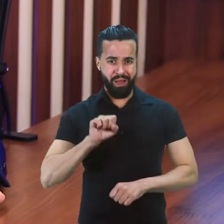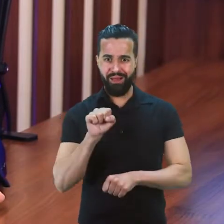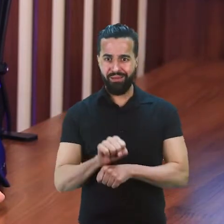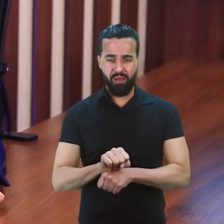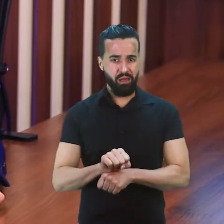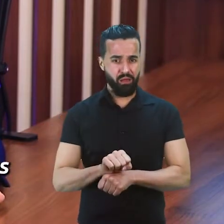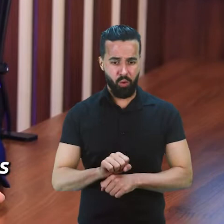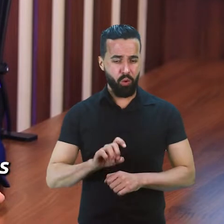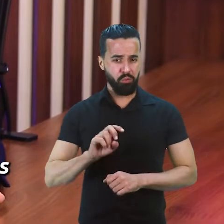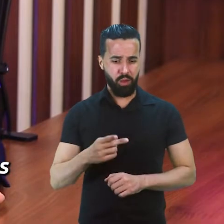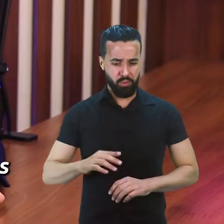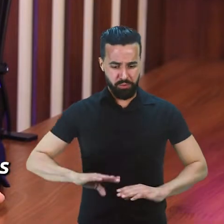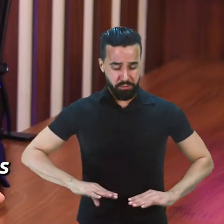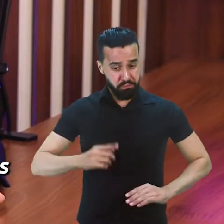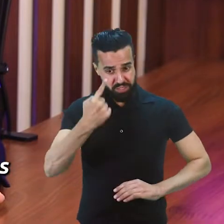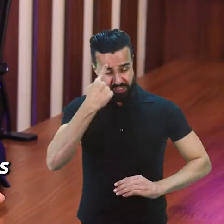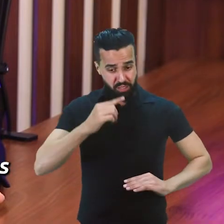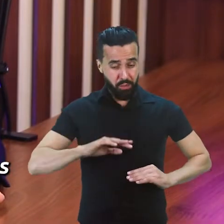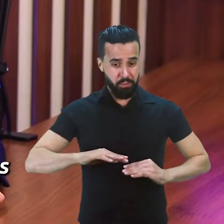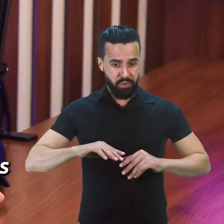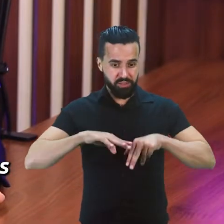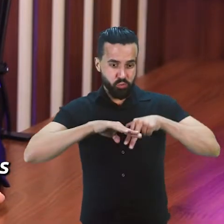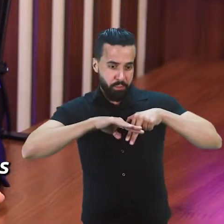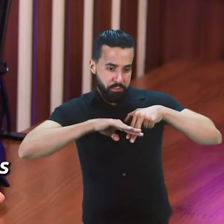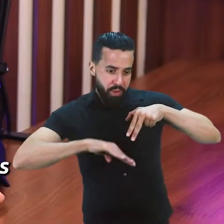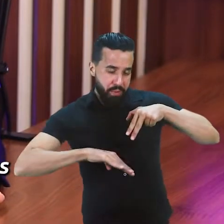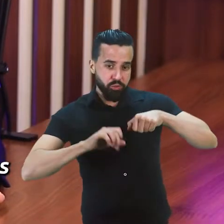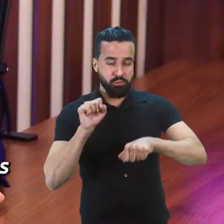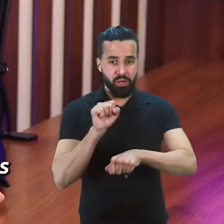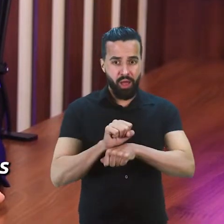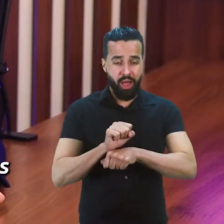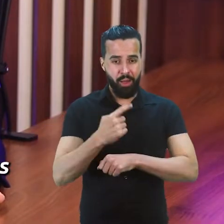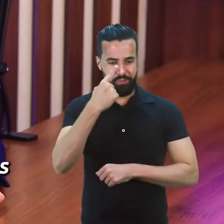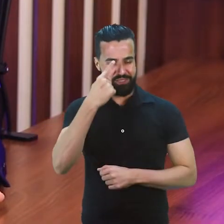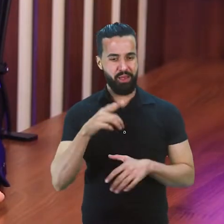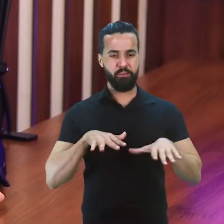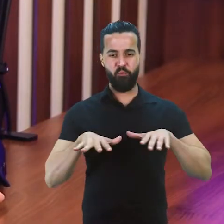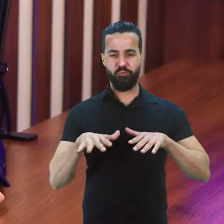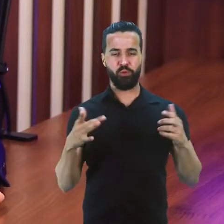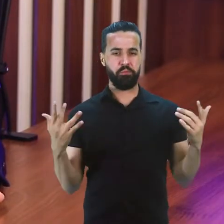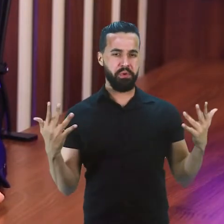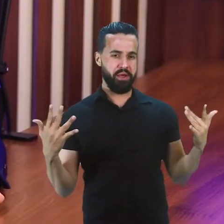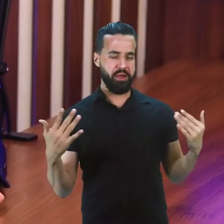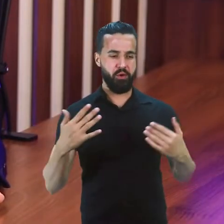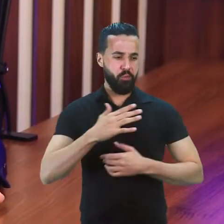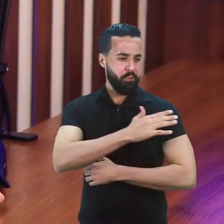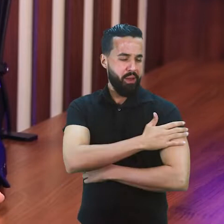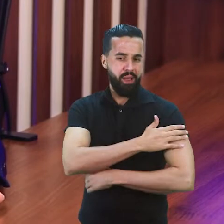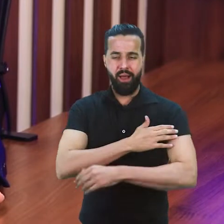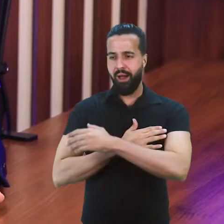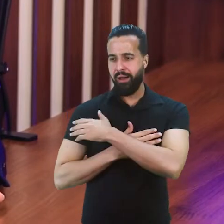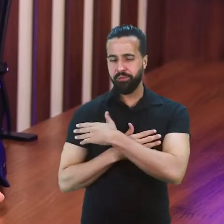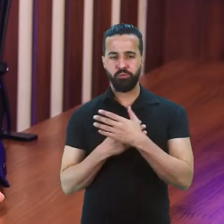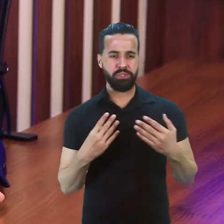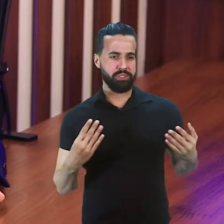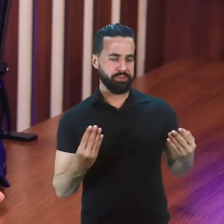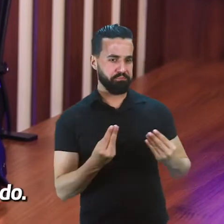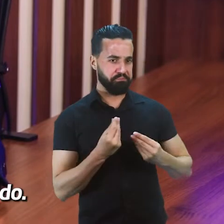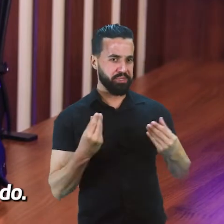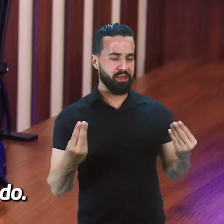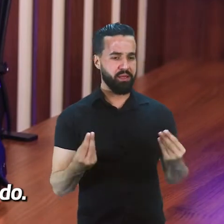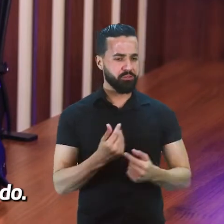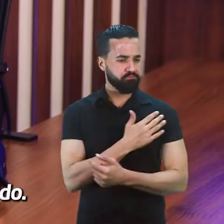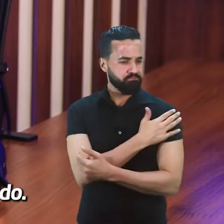andar mais, mas que eu teria a mobilidade das mãos, dos braços completa, né? Sensibilidade,